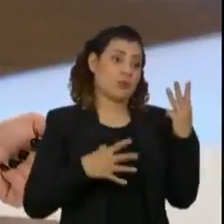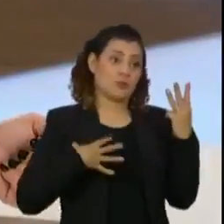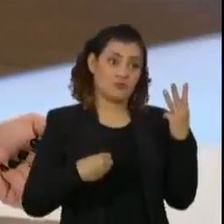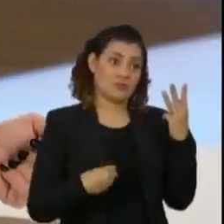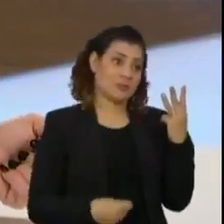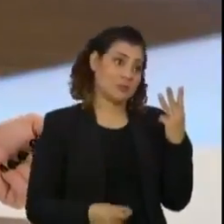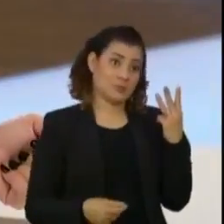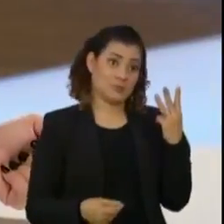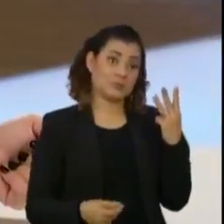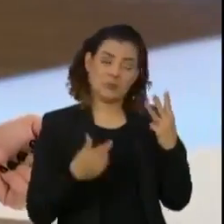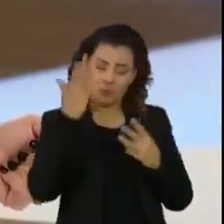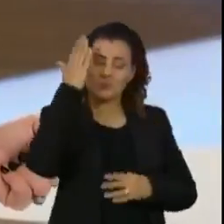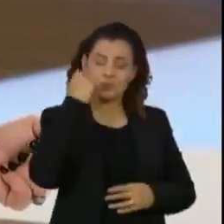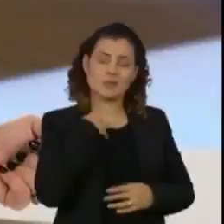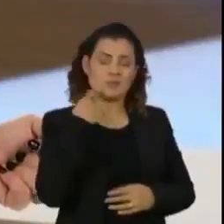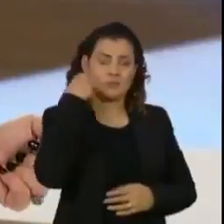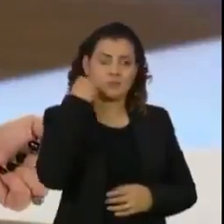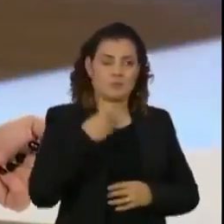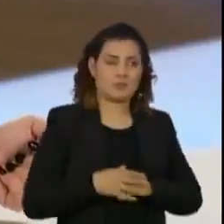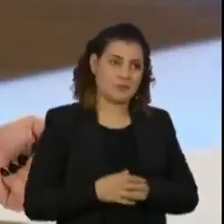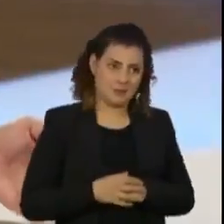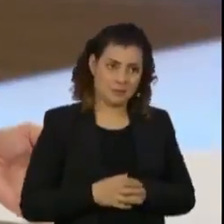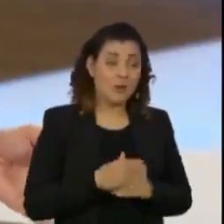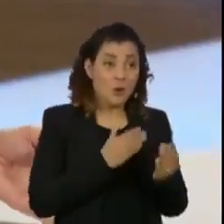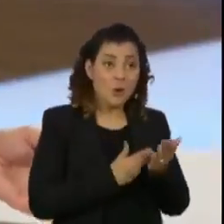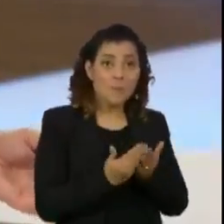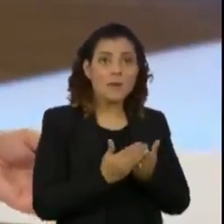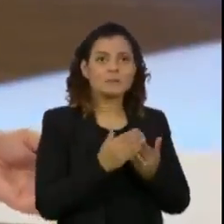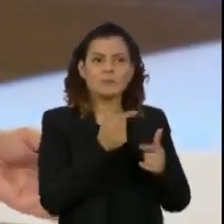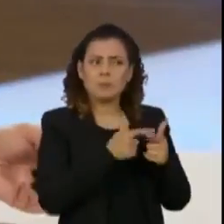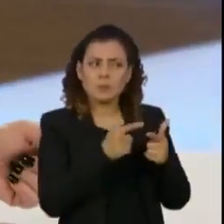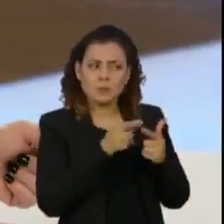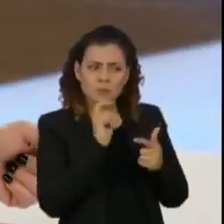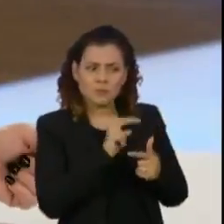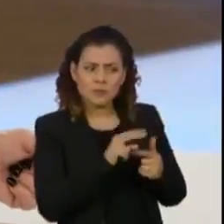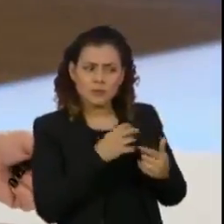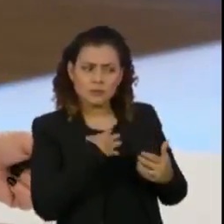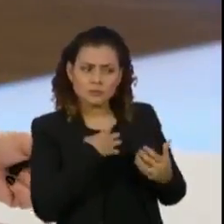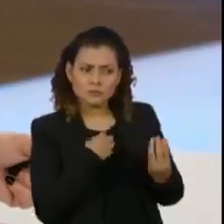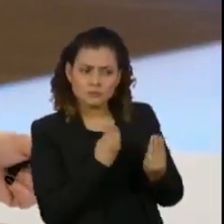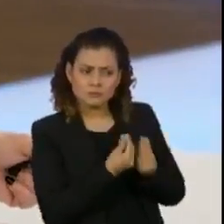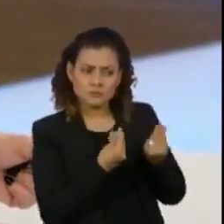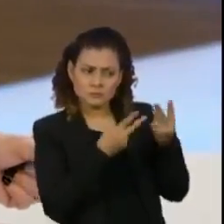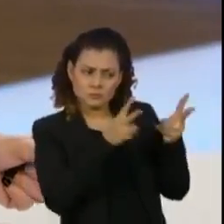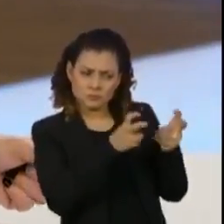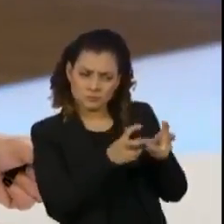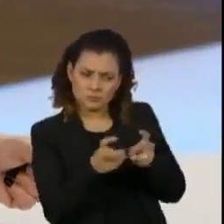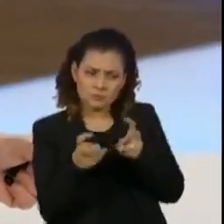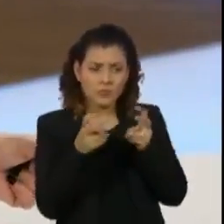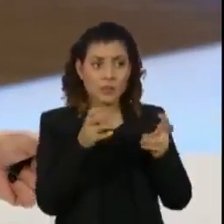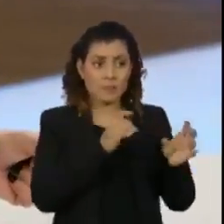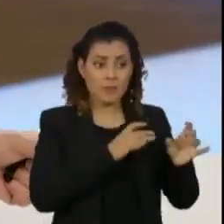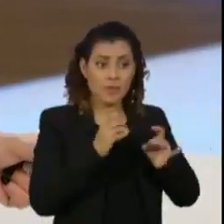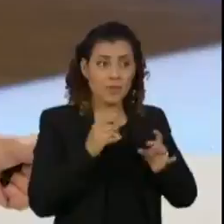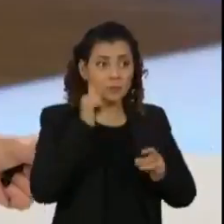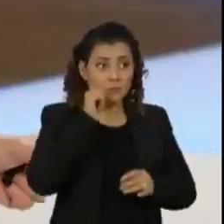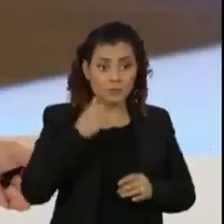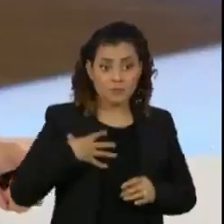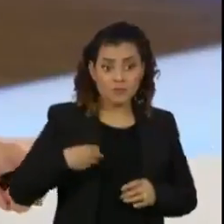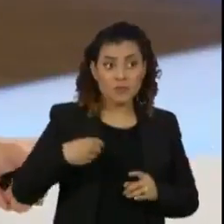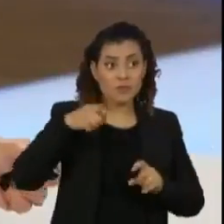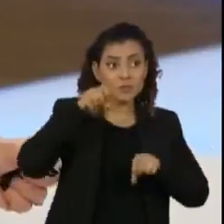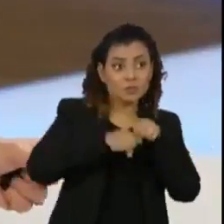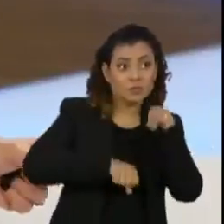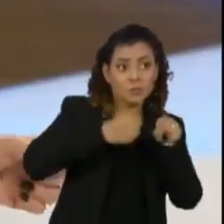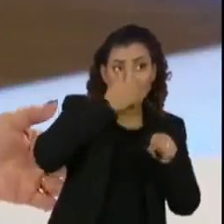o que eu estou falando. A hora que a gente começa a ter problema com os filhos em relação à sexualidade, em relação ao medo de uma filha ser